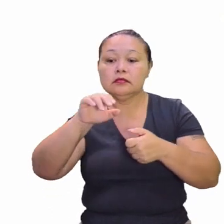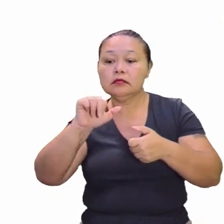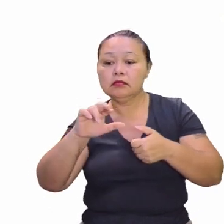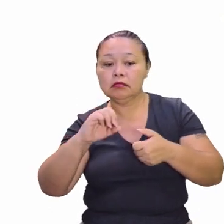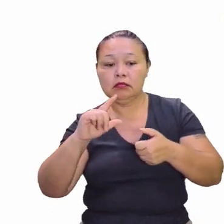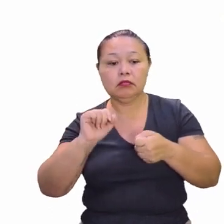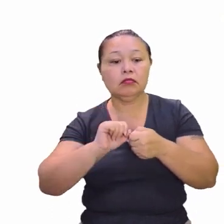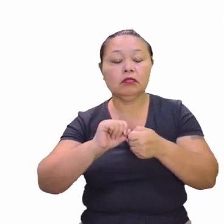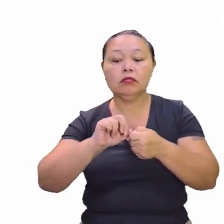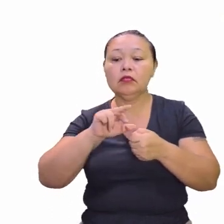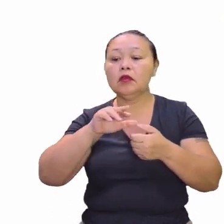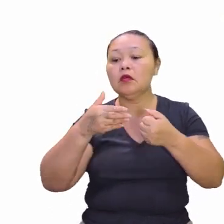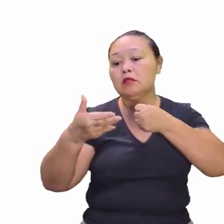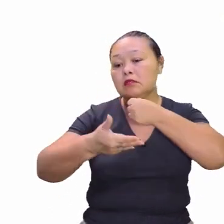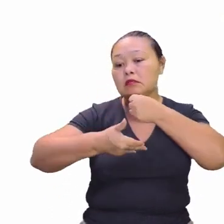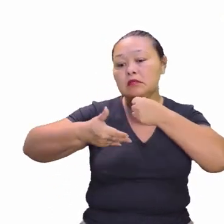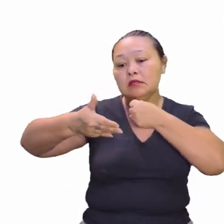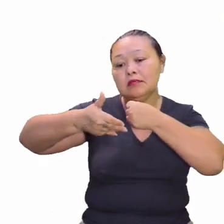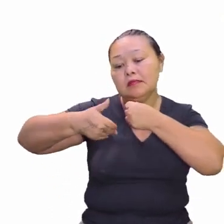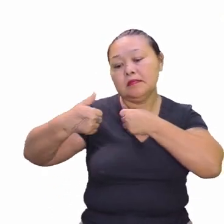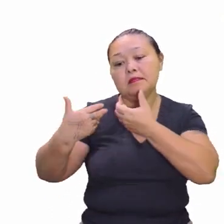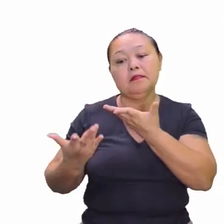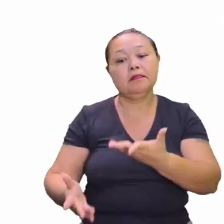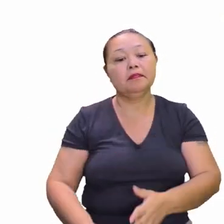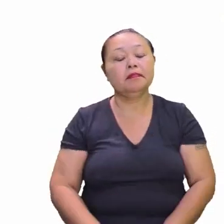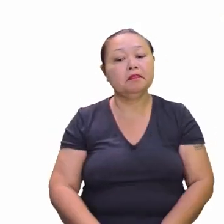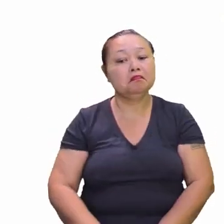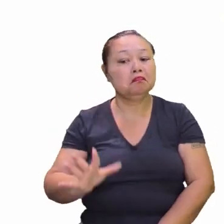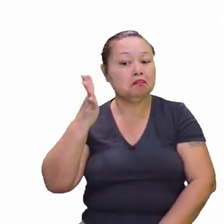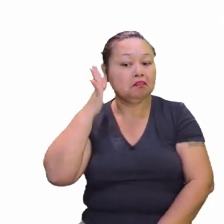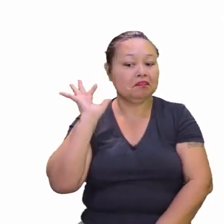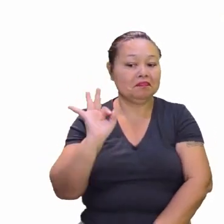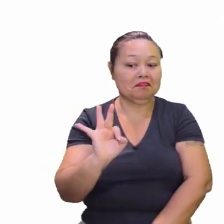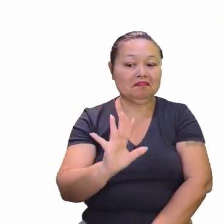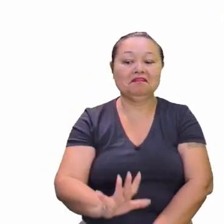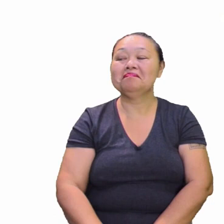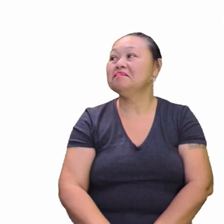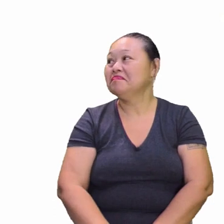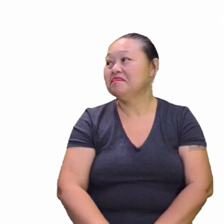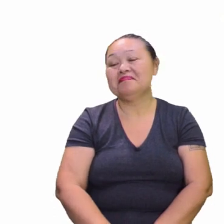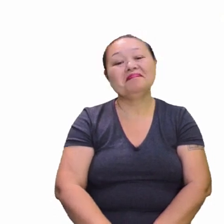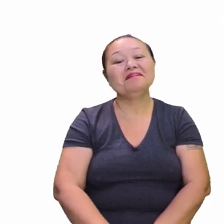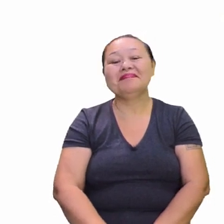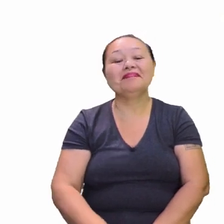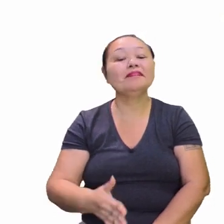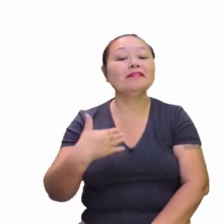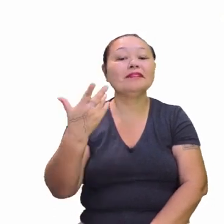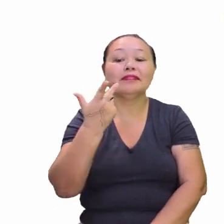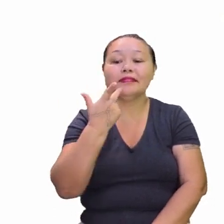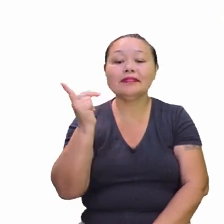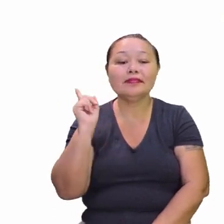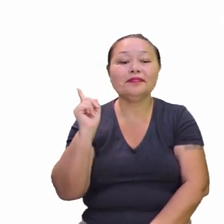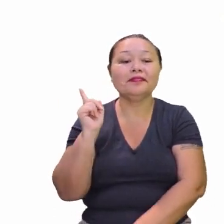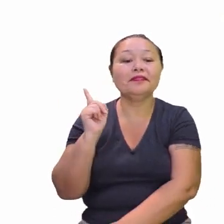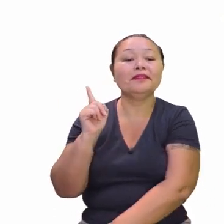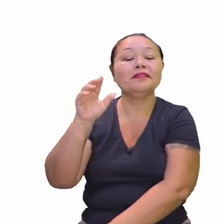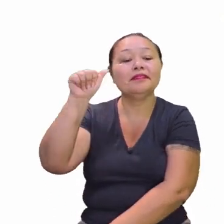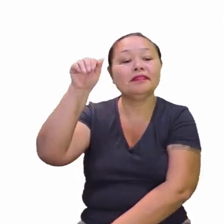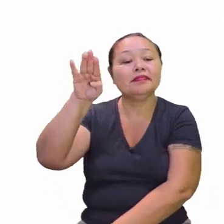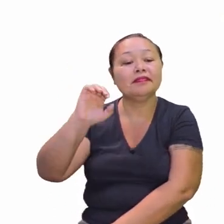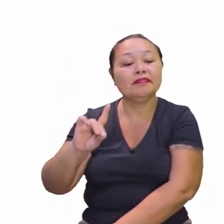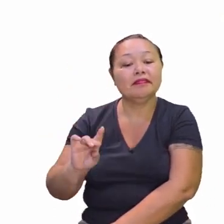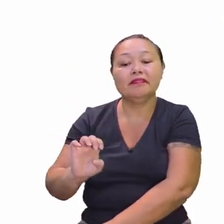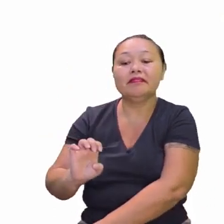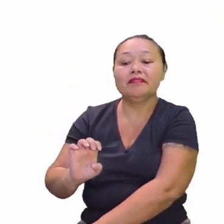D. Rotacional? E aí? Rudimentar. Ficou top demais, ó. Vamos lá. E aí, professor Jorge? A,